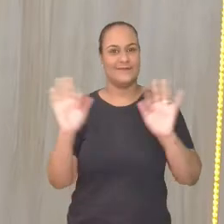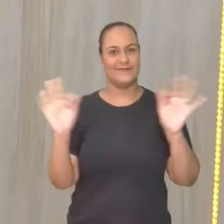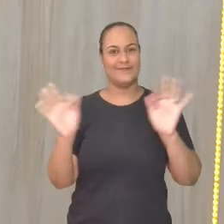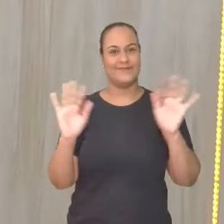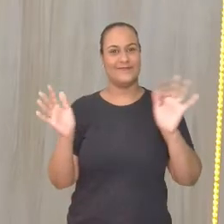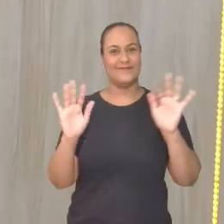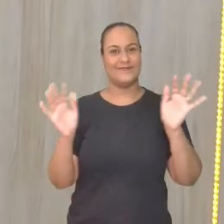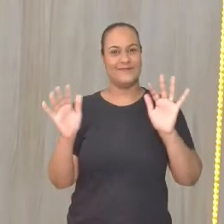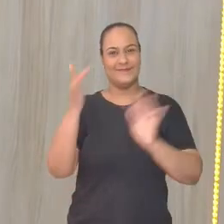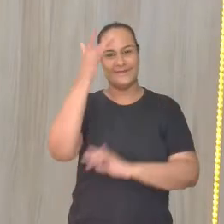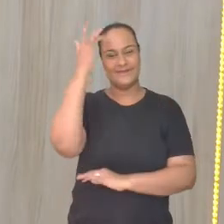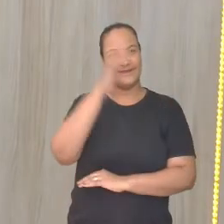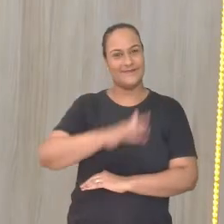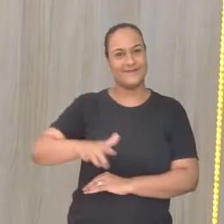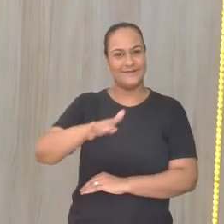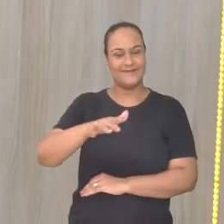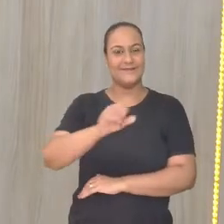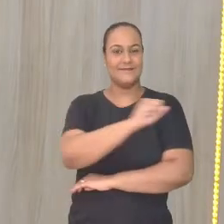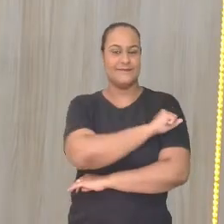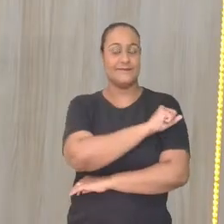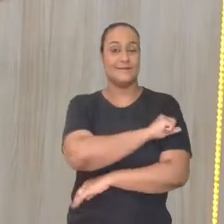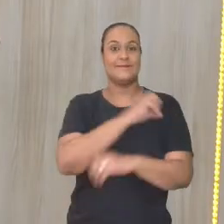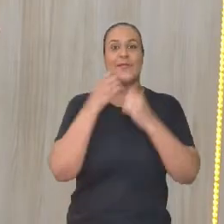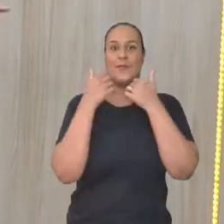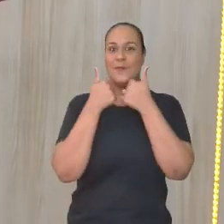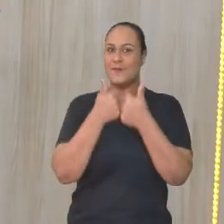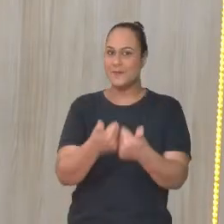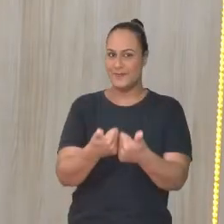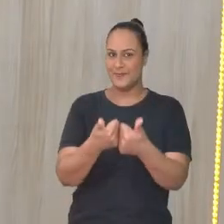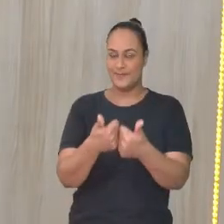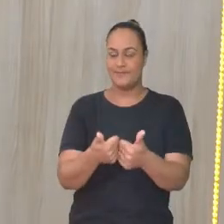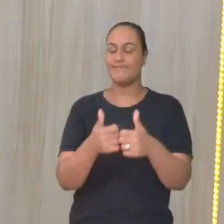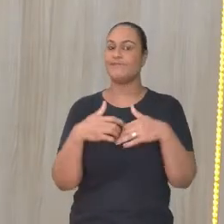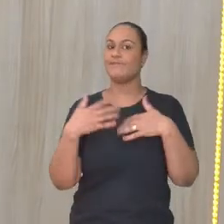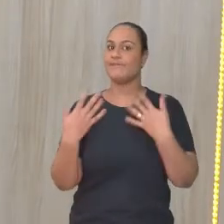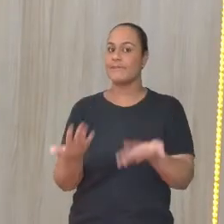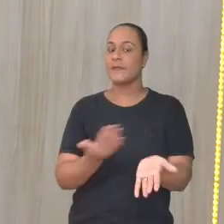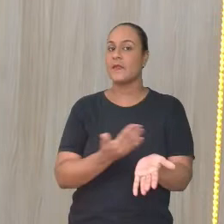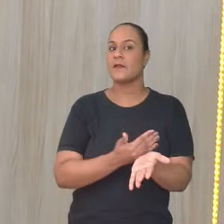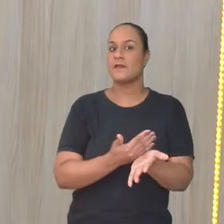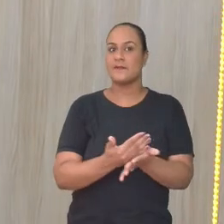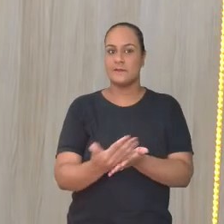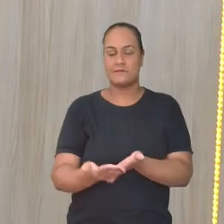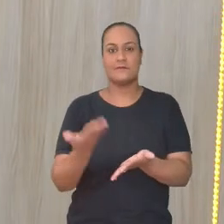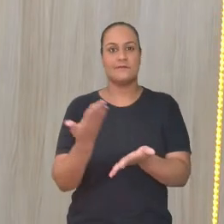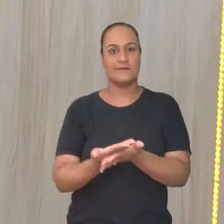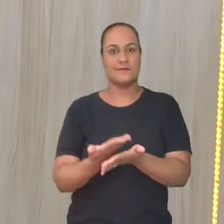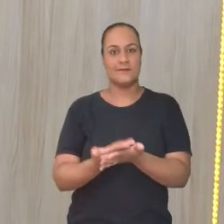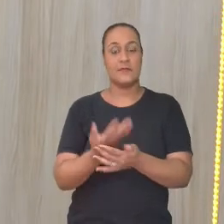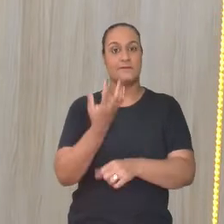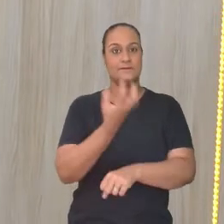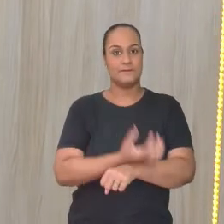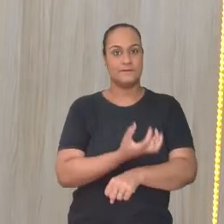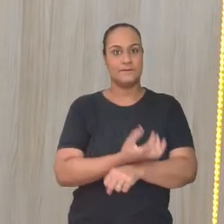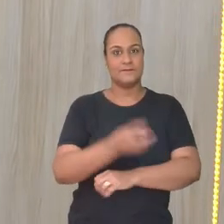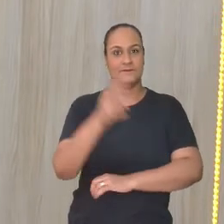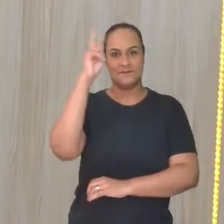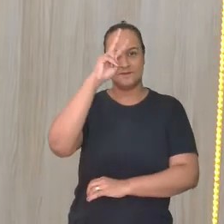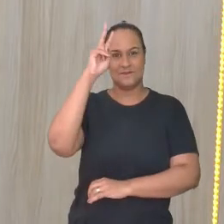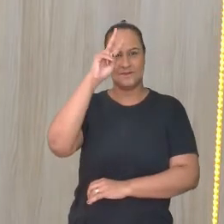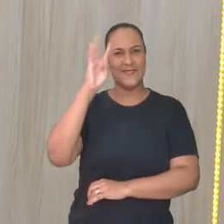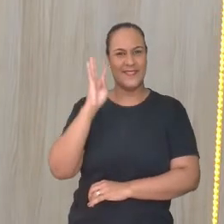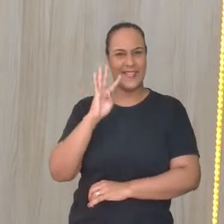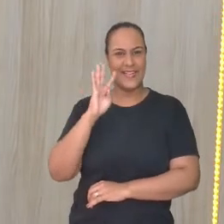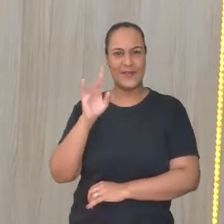Olá, meu povo do oitavo ano, tudo bem com vocês? Estamos iniciando mais uma aula de história. Olha que